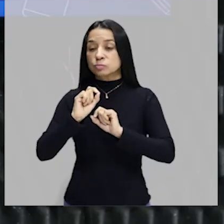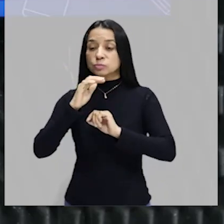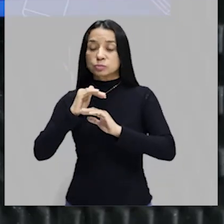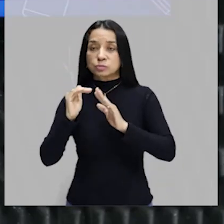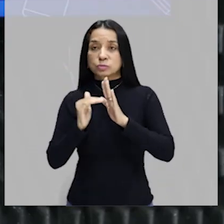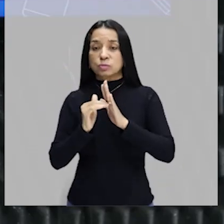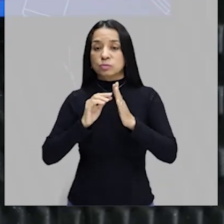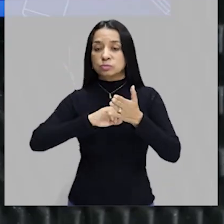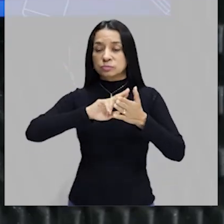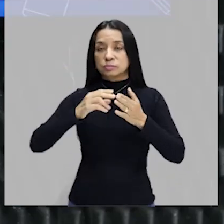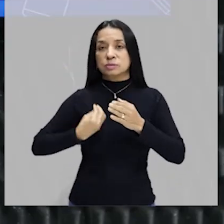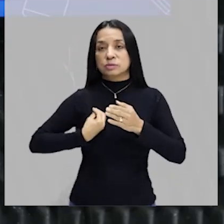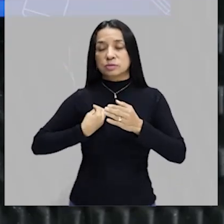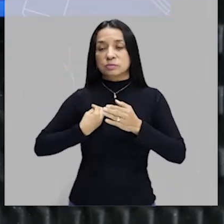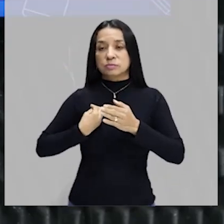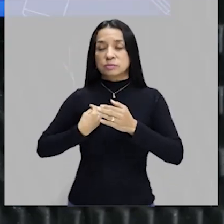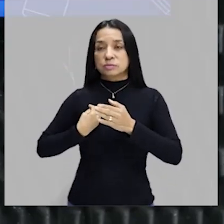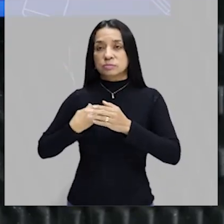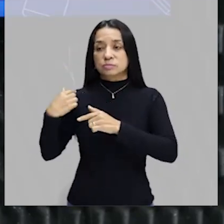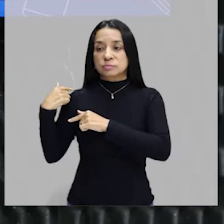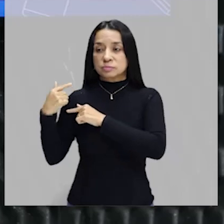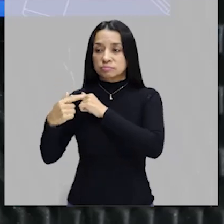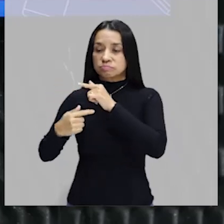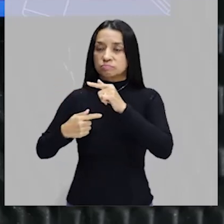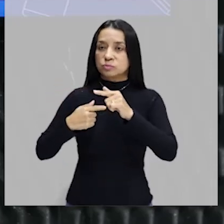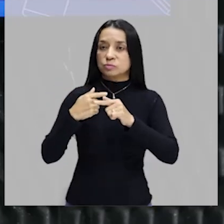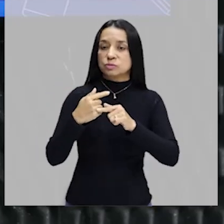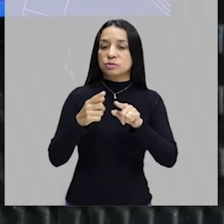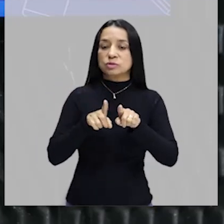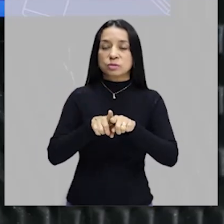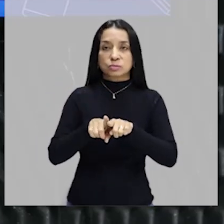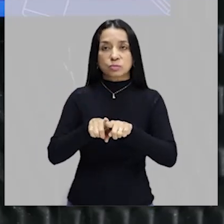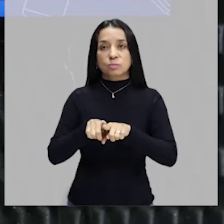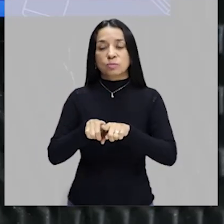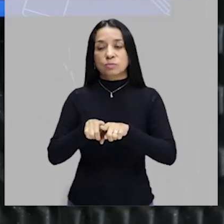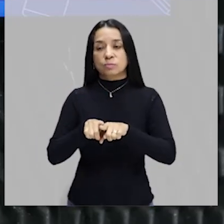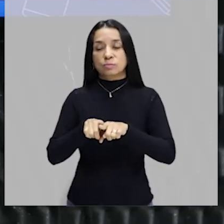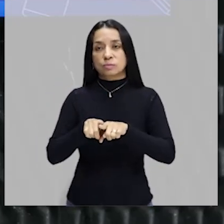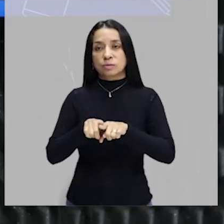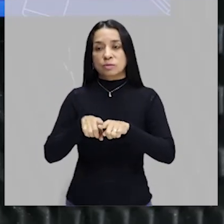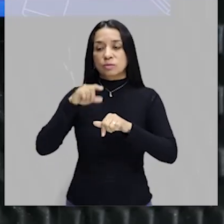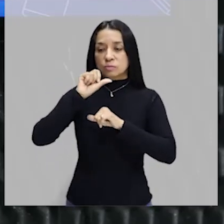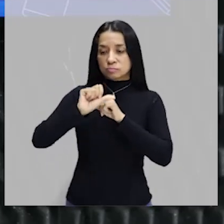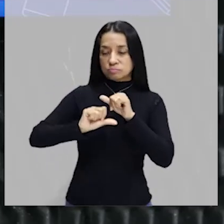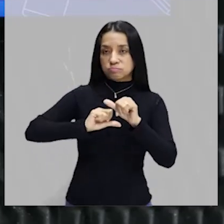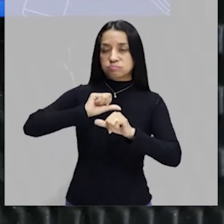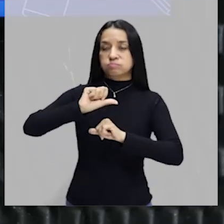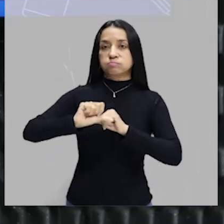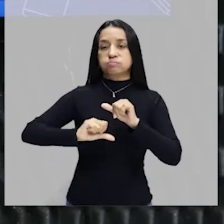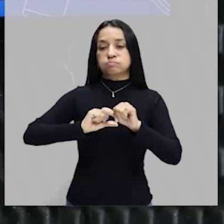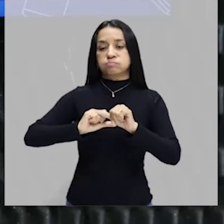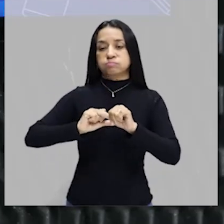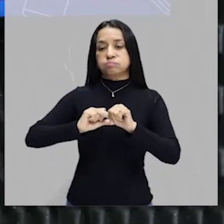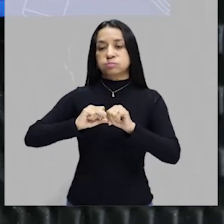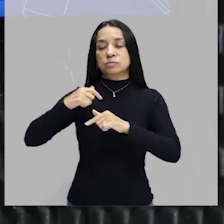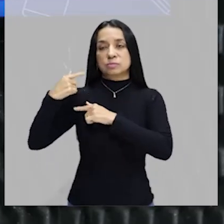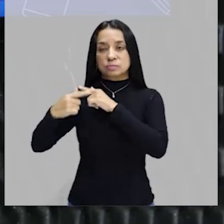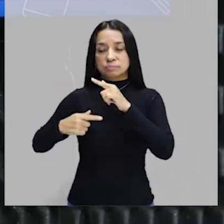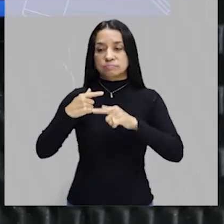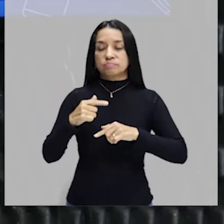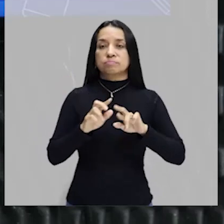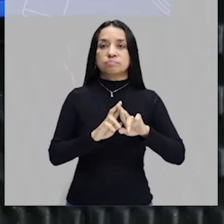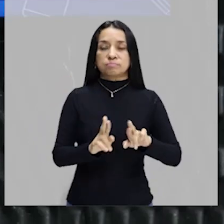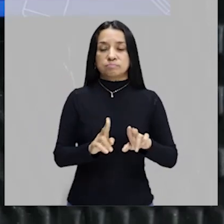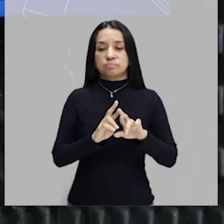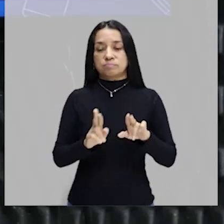ao longo de várias gerações, foi sofrendo diversificações, gerando descendentes